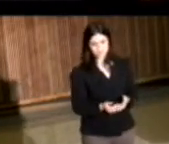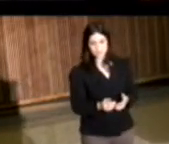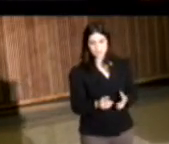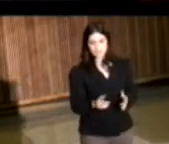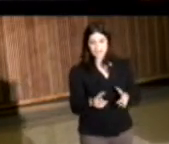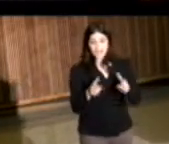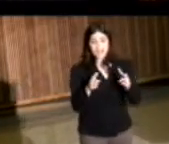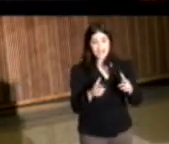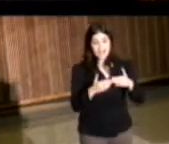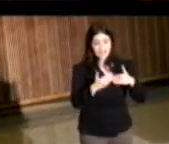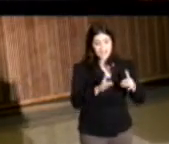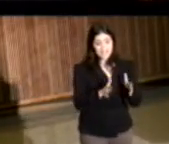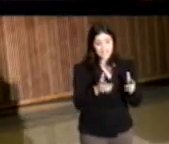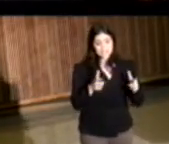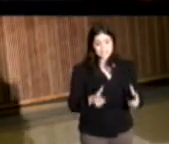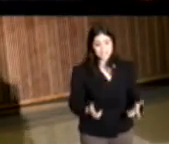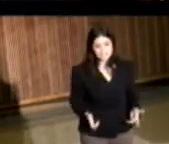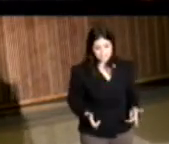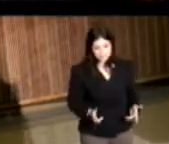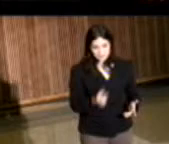essa caixa?